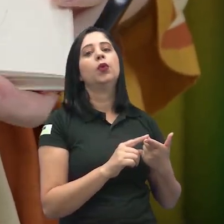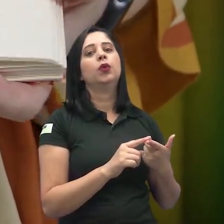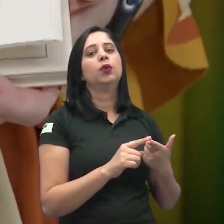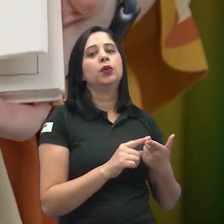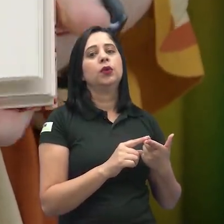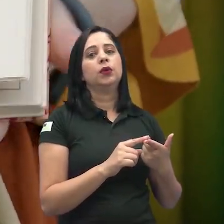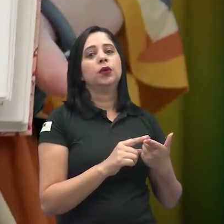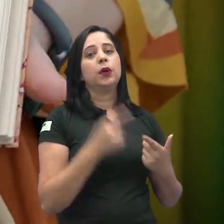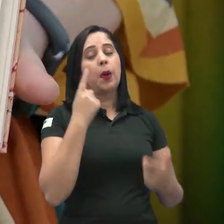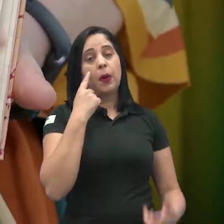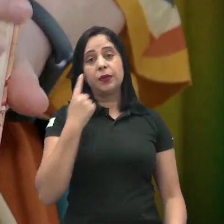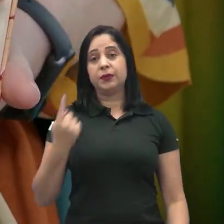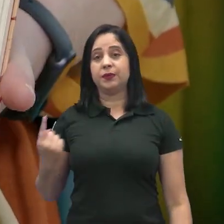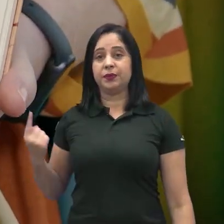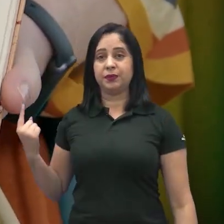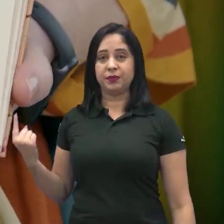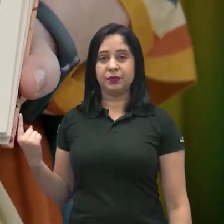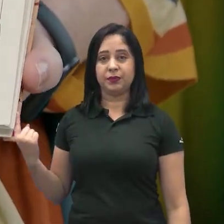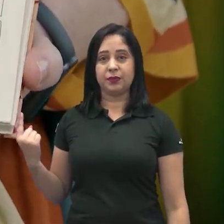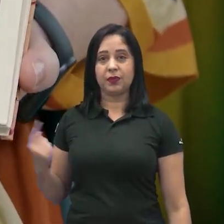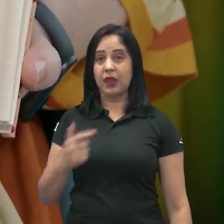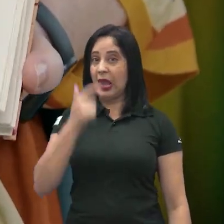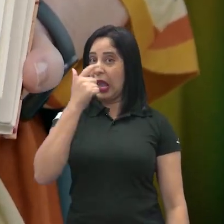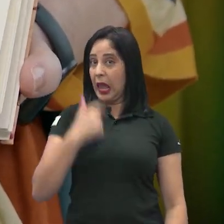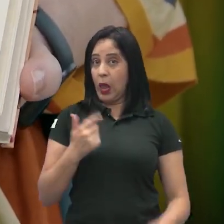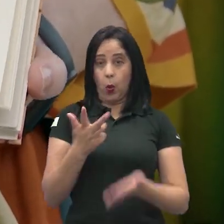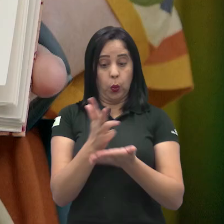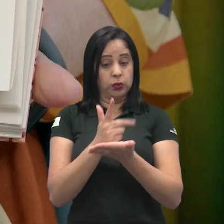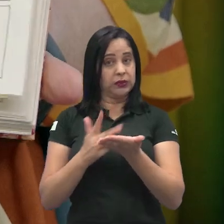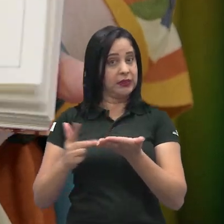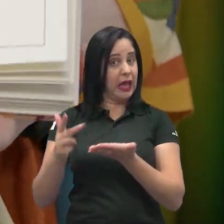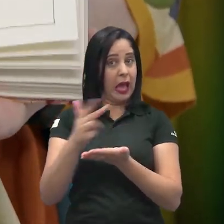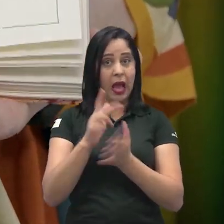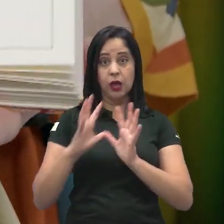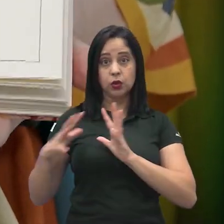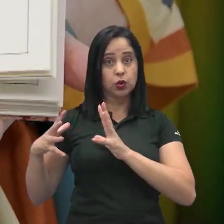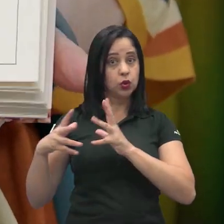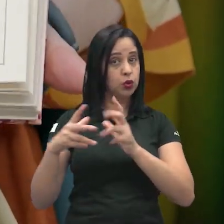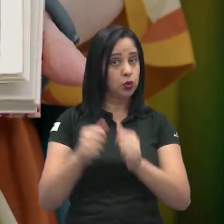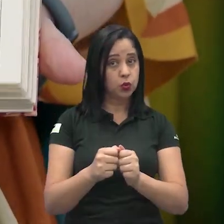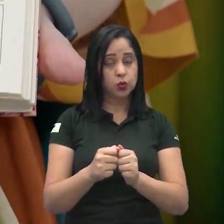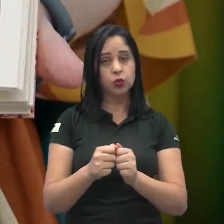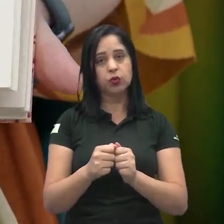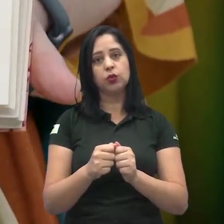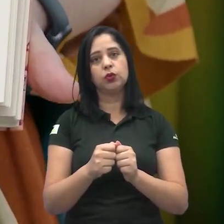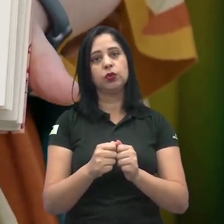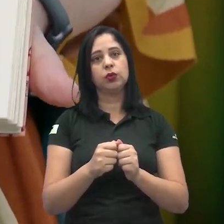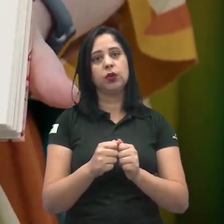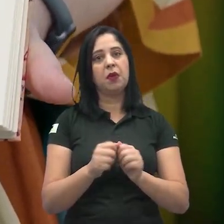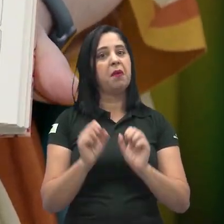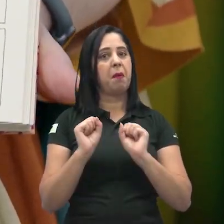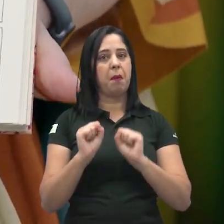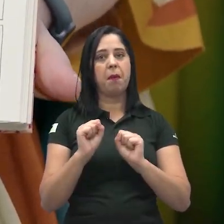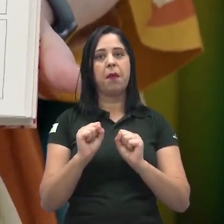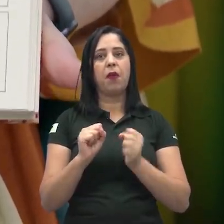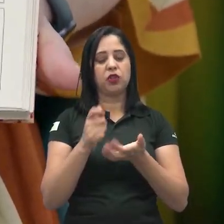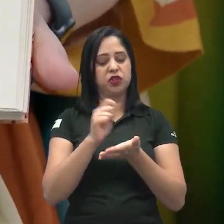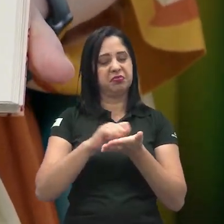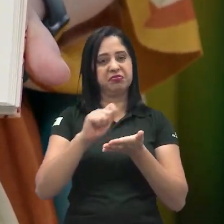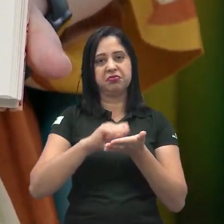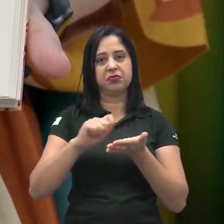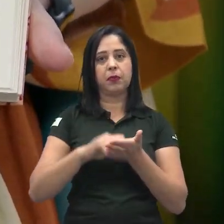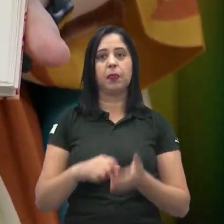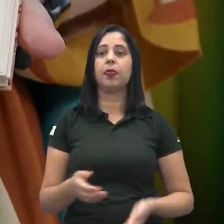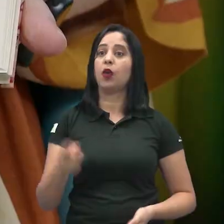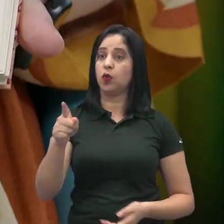contracapas. É uma agenda que até a parte interna fui eu mesma que desenhei. Então, assim, você começa a agenda no momento que